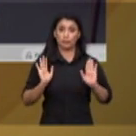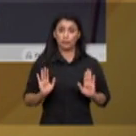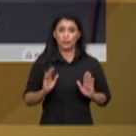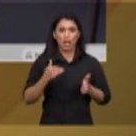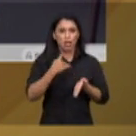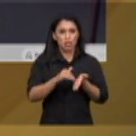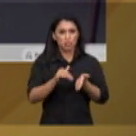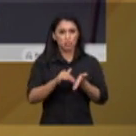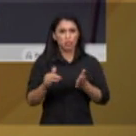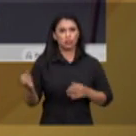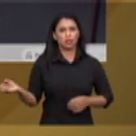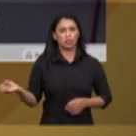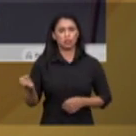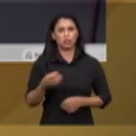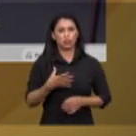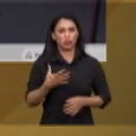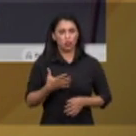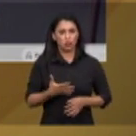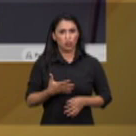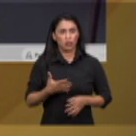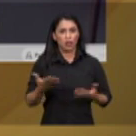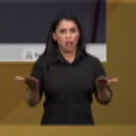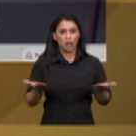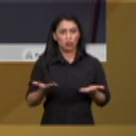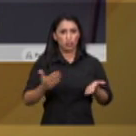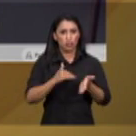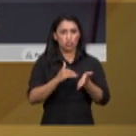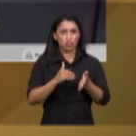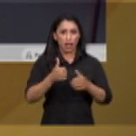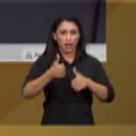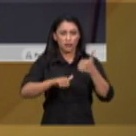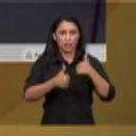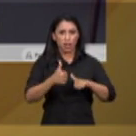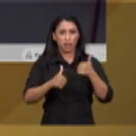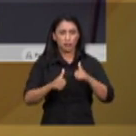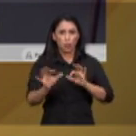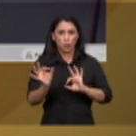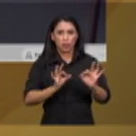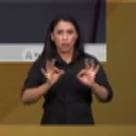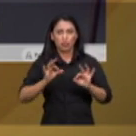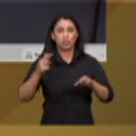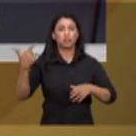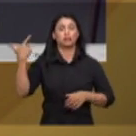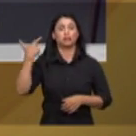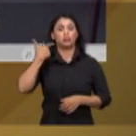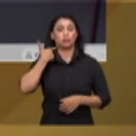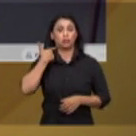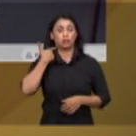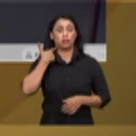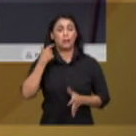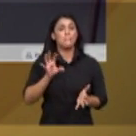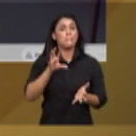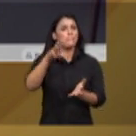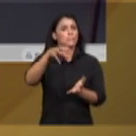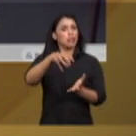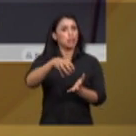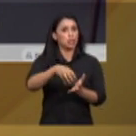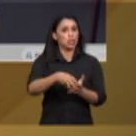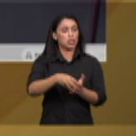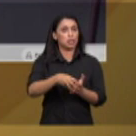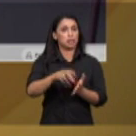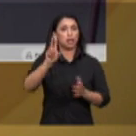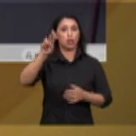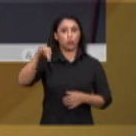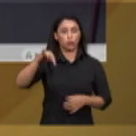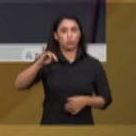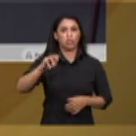a secretaria nova, a Secretaria de Avaliação, Planejamento, Energia e Loteria, é o órgão da União, dentro do Ministério